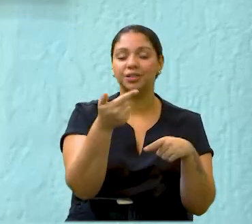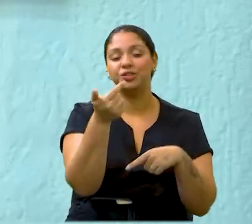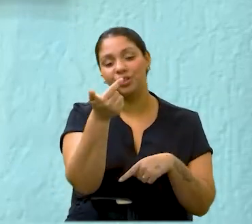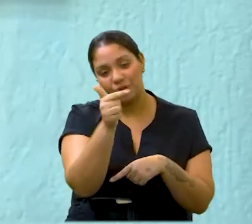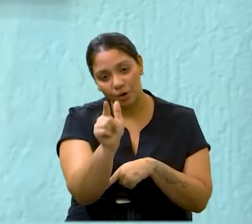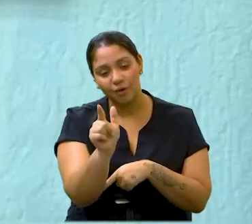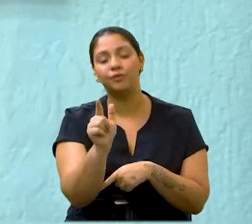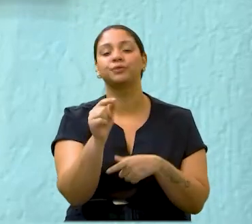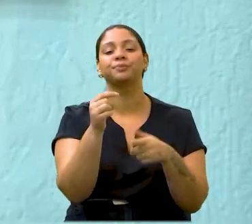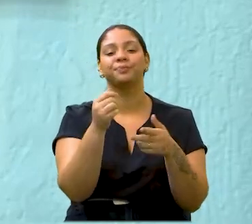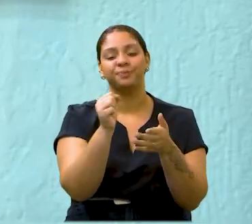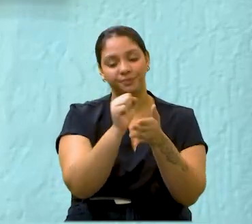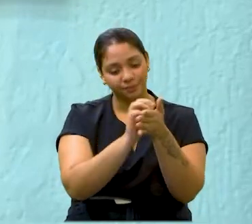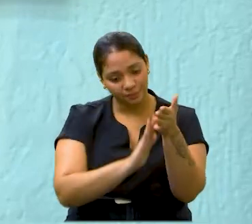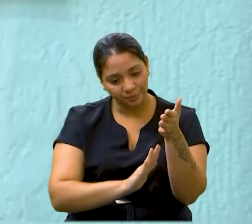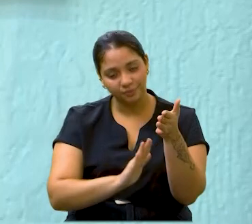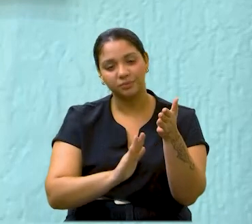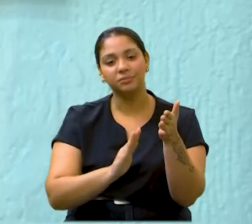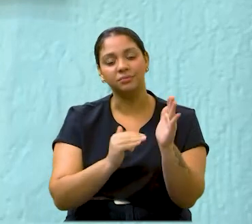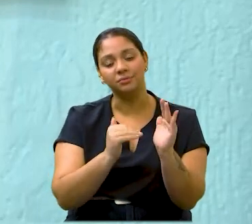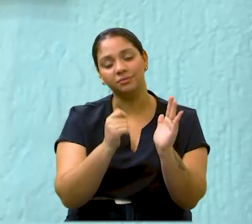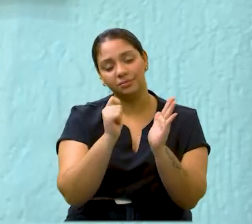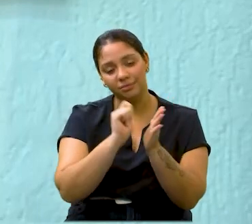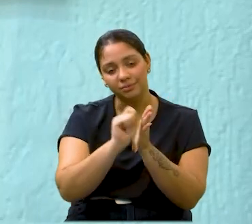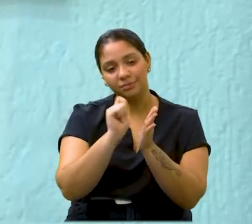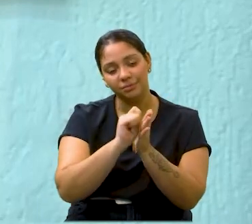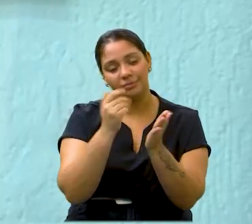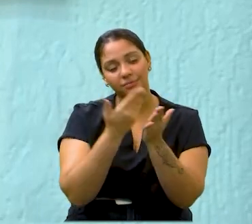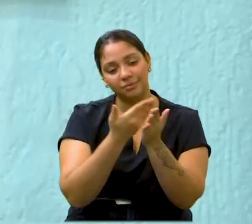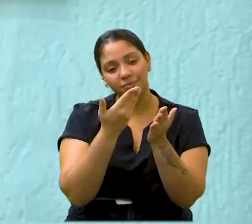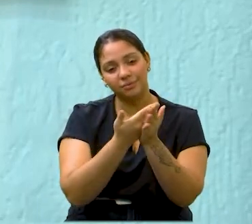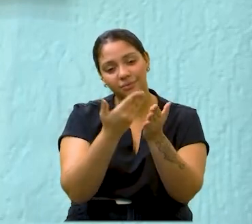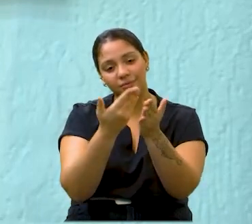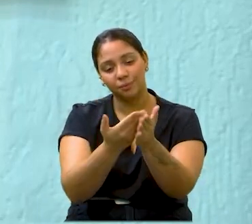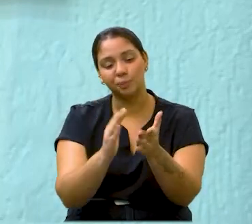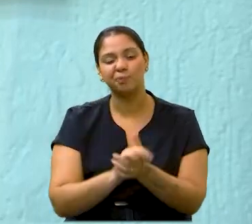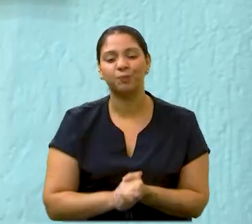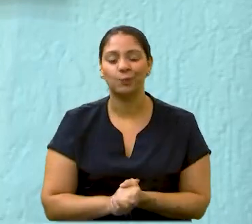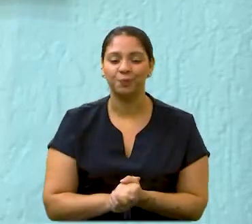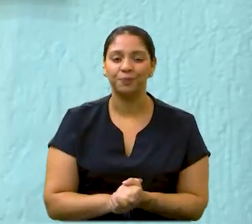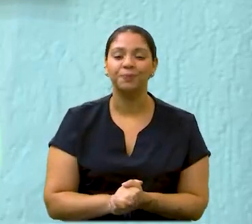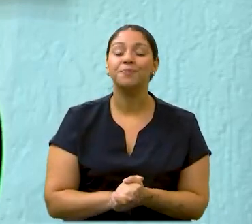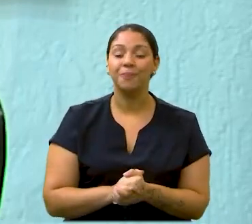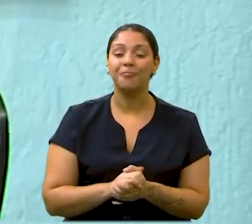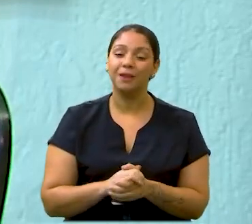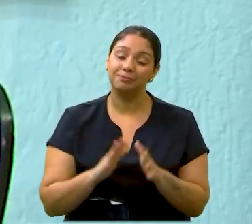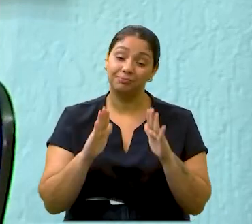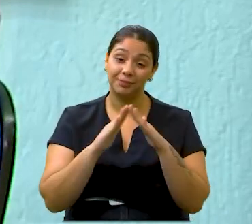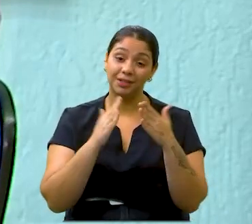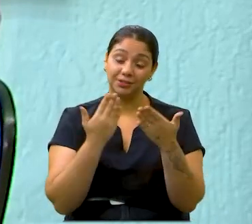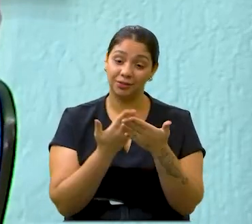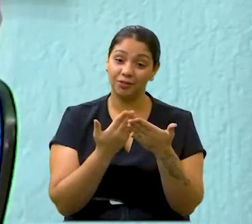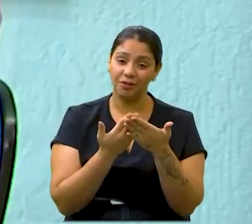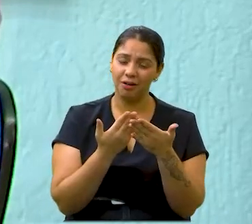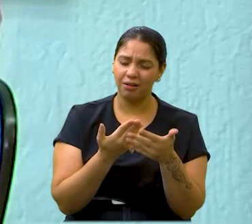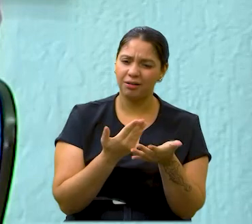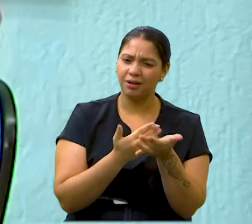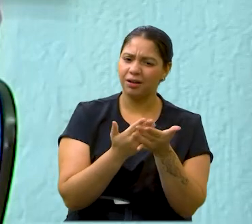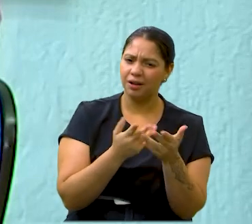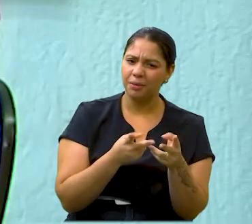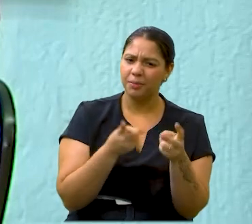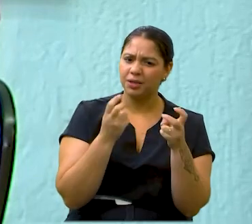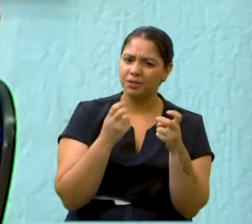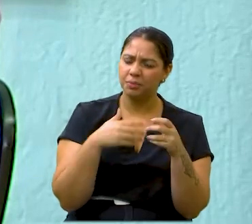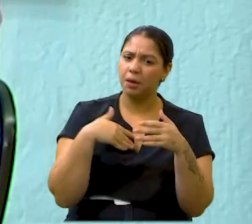ali para ele estudar e fazer essa rotatividade, né? O pessoal da escola começou a